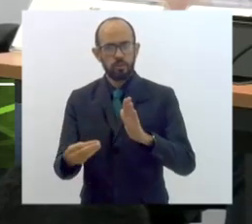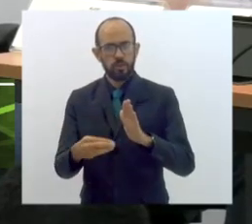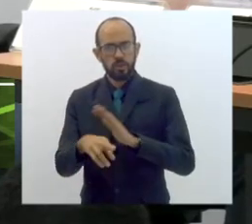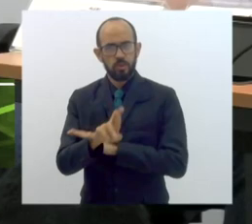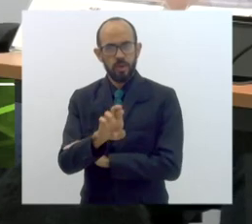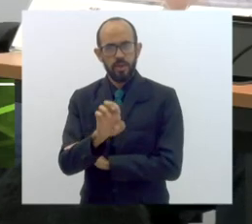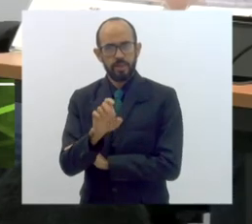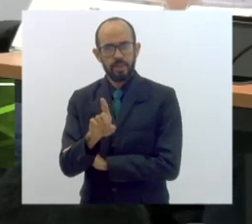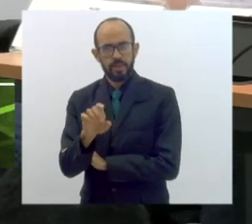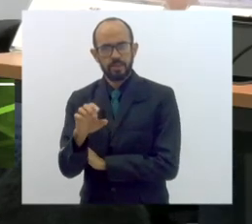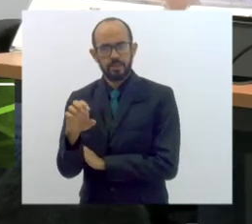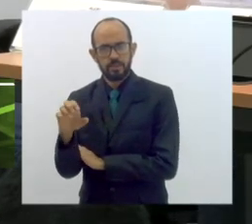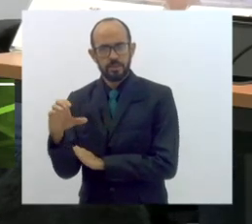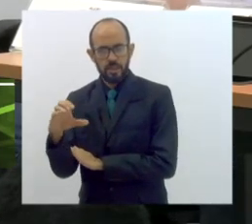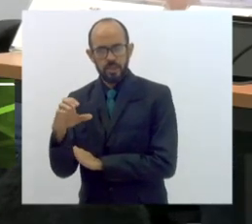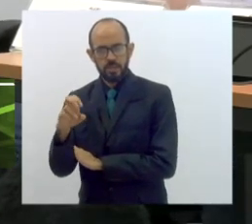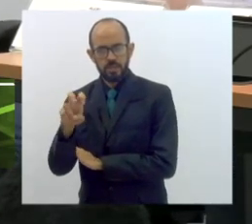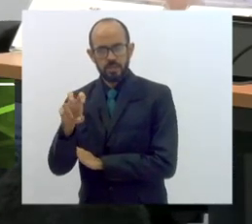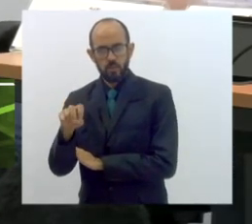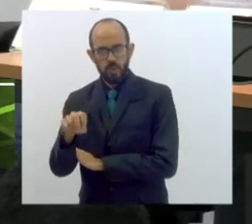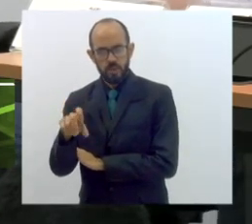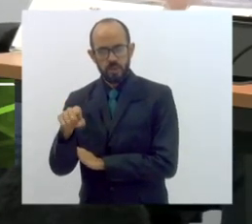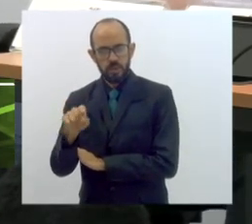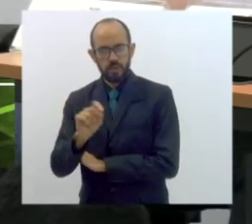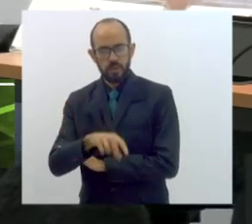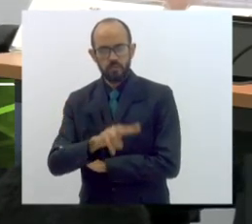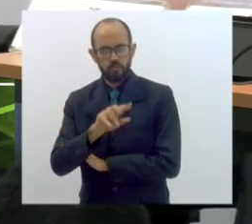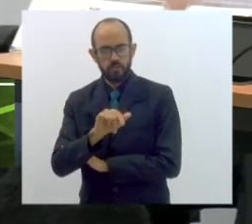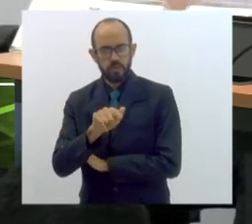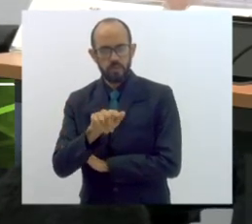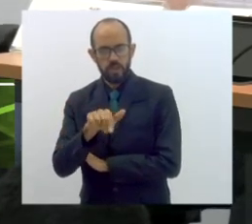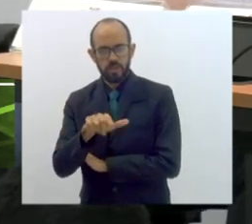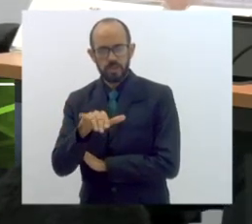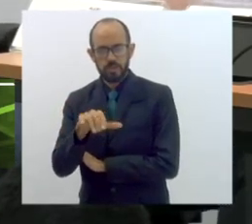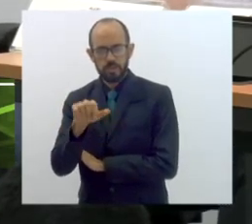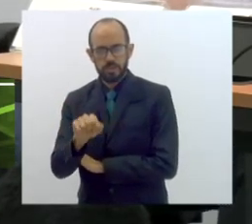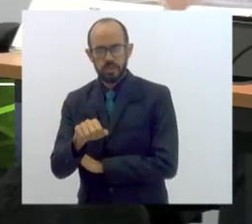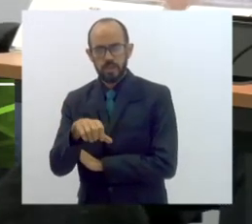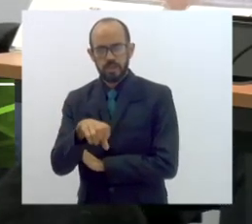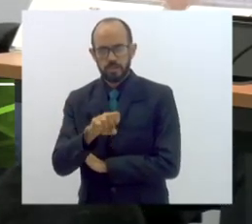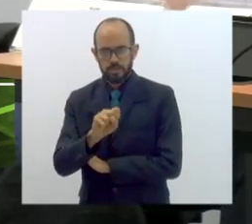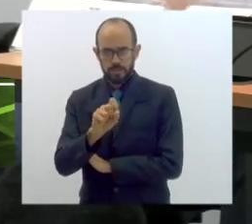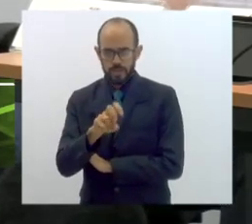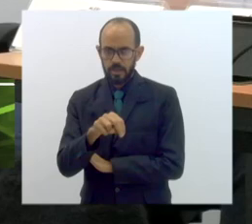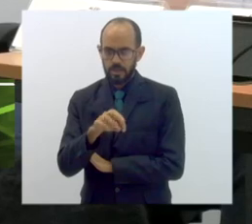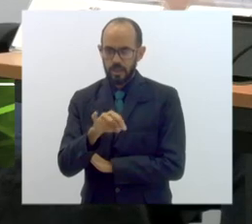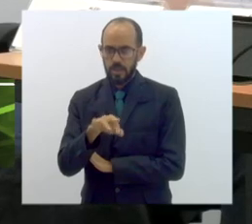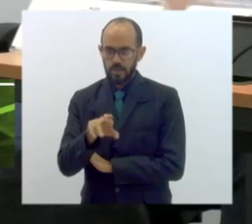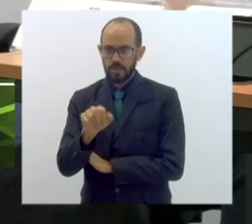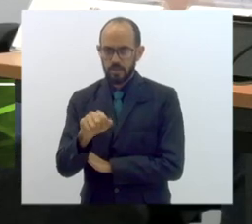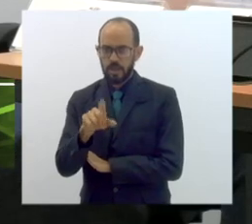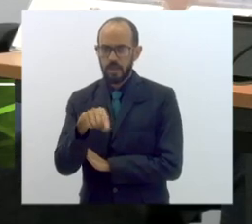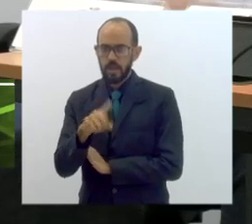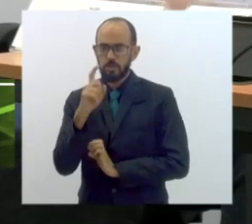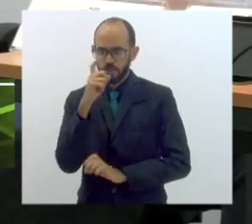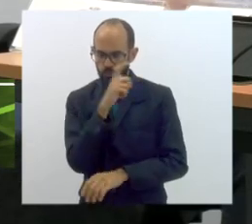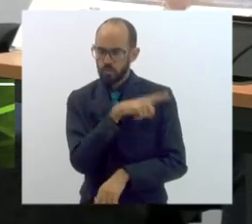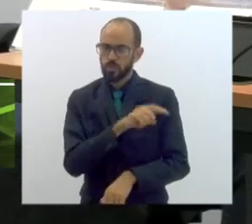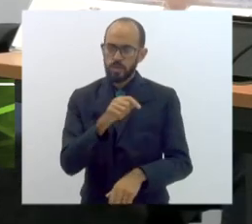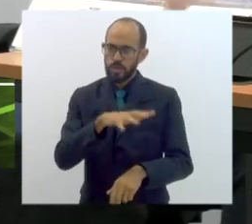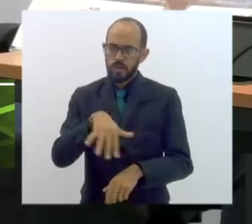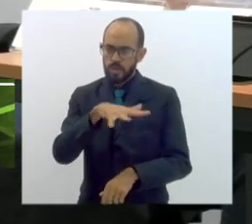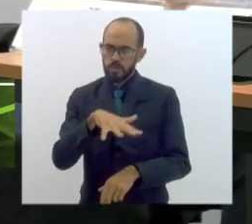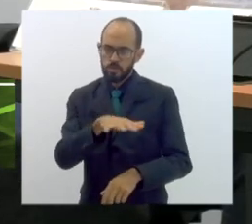com as normativas das vigilâncias sanitárias. Então, isso é uma grande demanda da nossa região, dificultando,